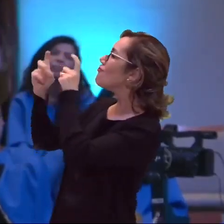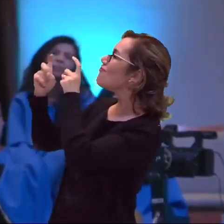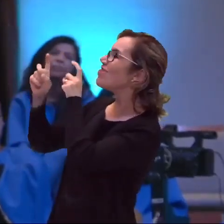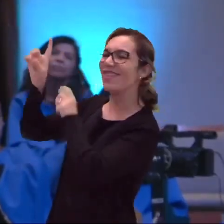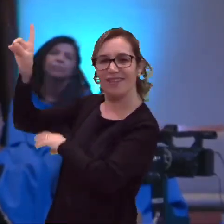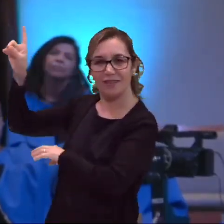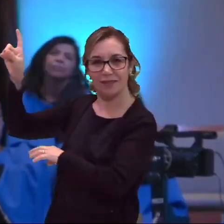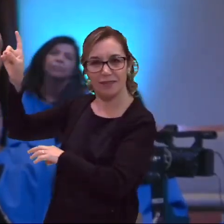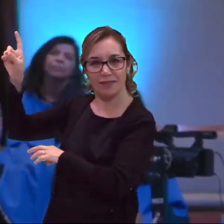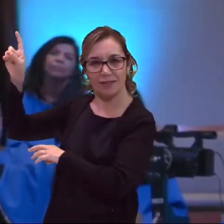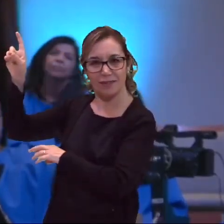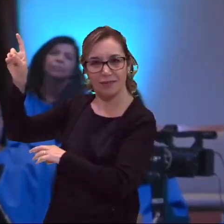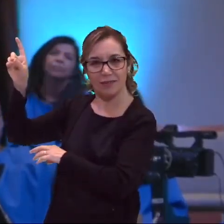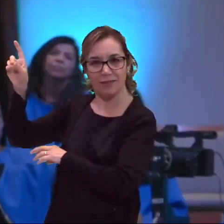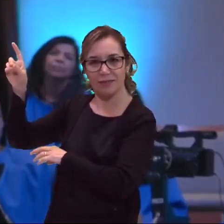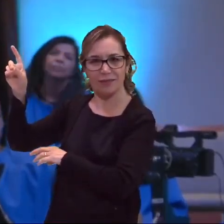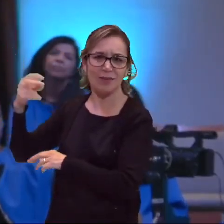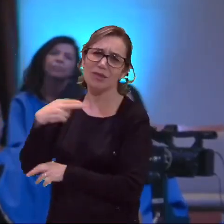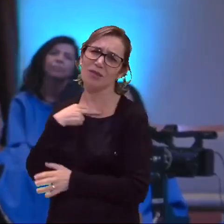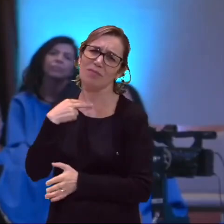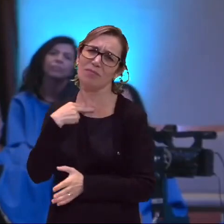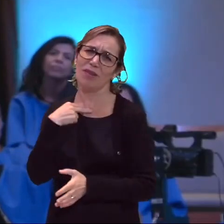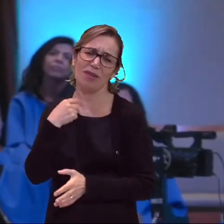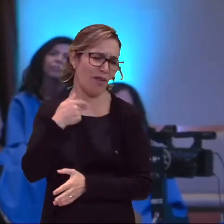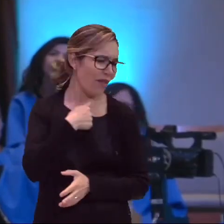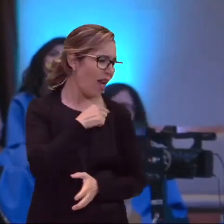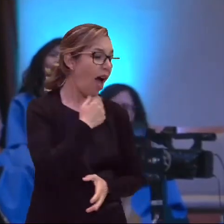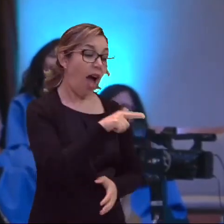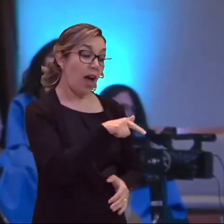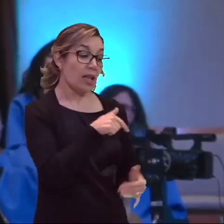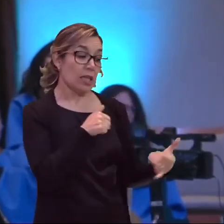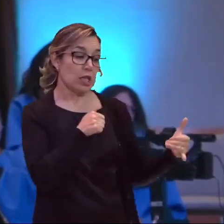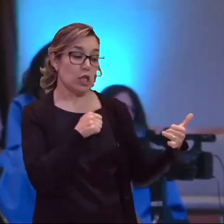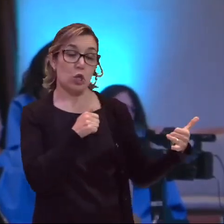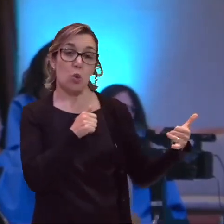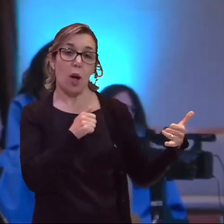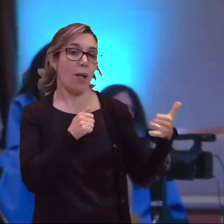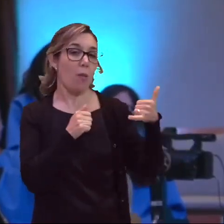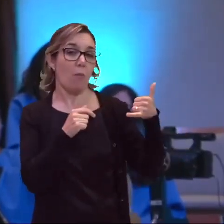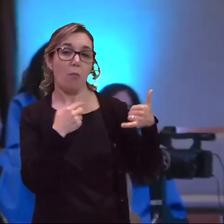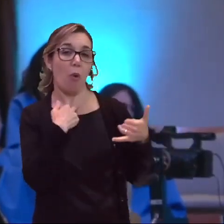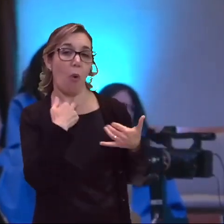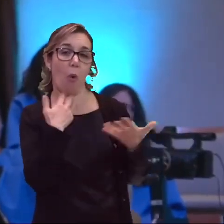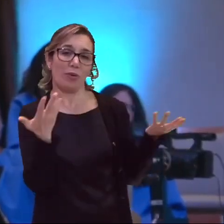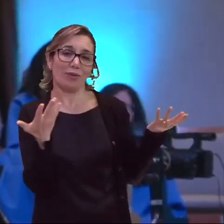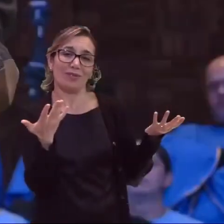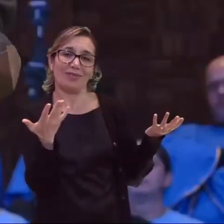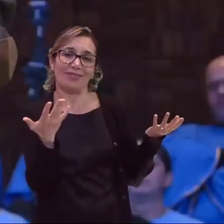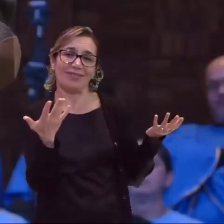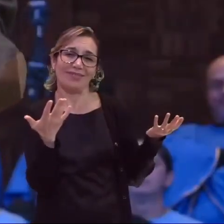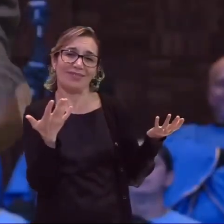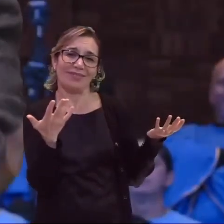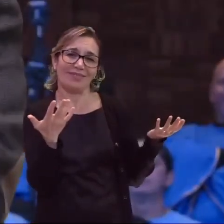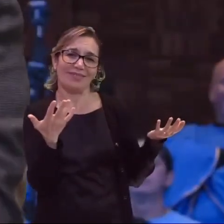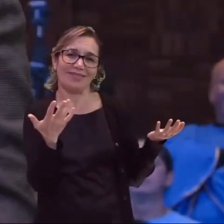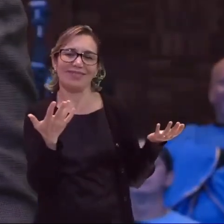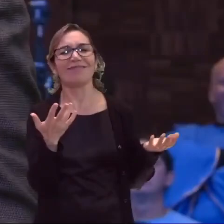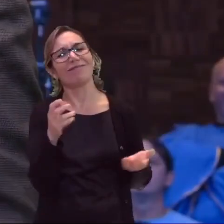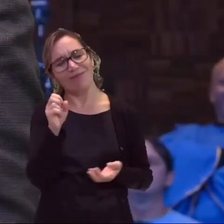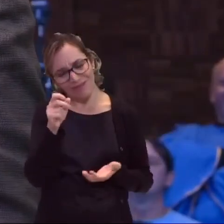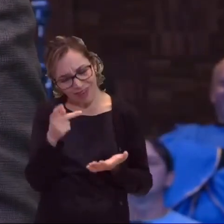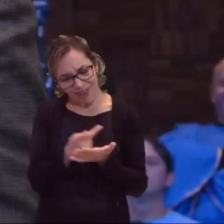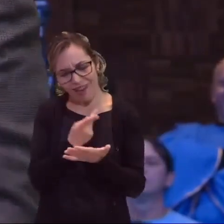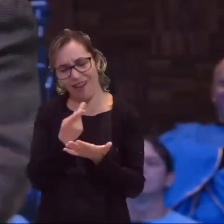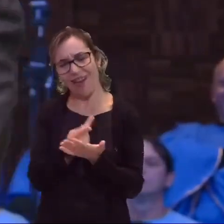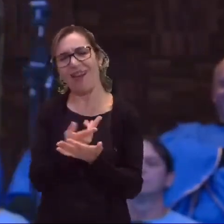você fala comigo tia por favor vou dar uma olhadinha aqui É no mínimo falta de educação para não dizer outra